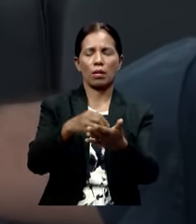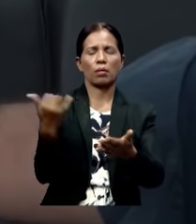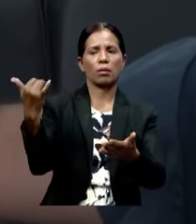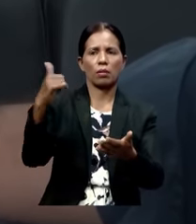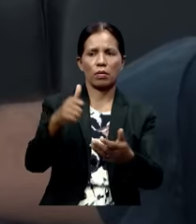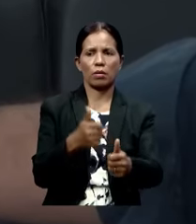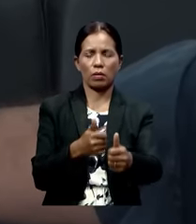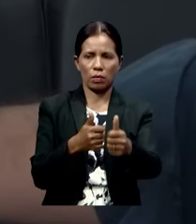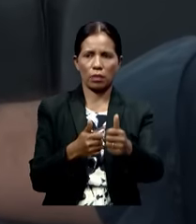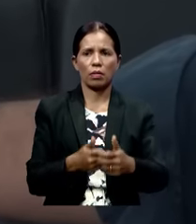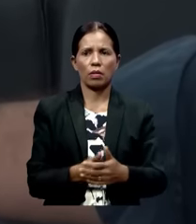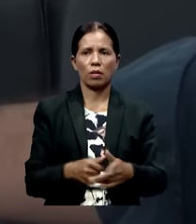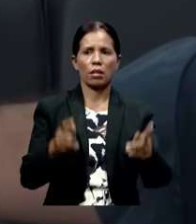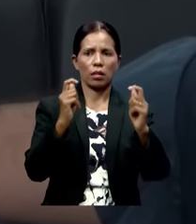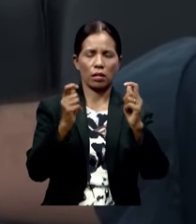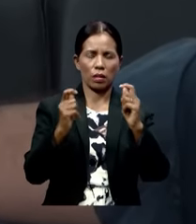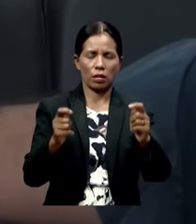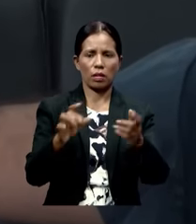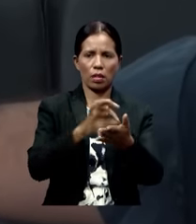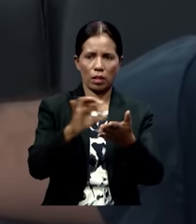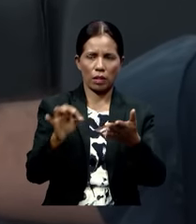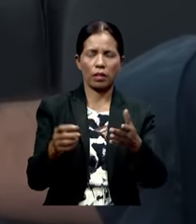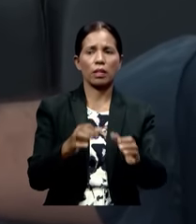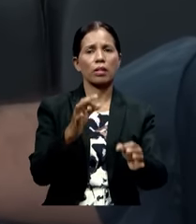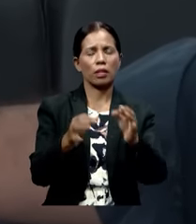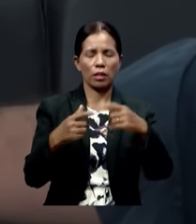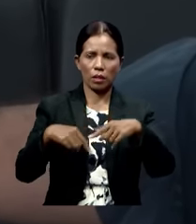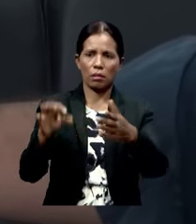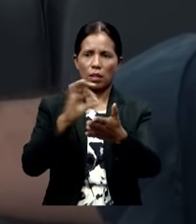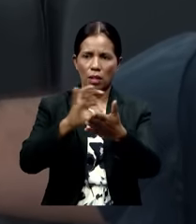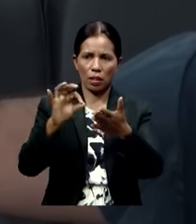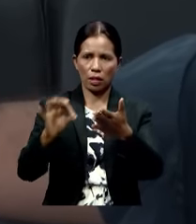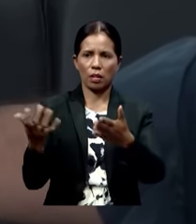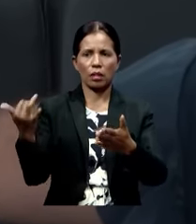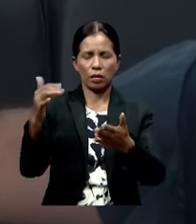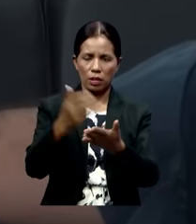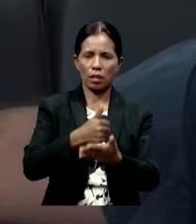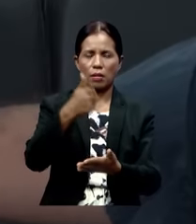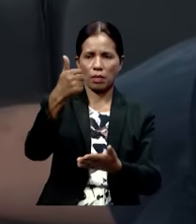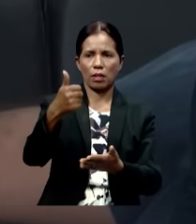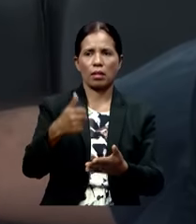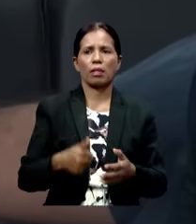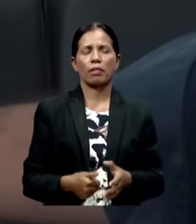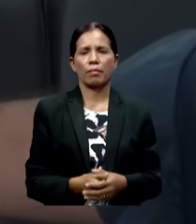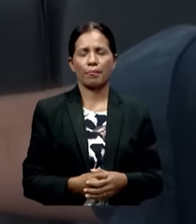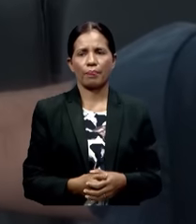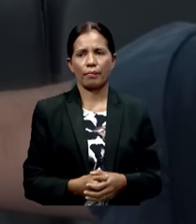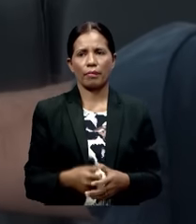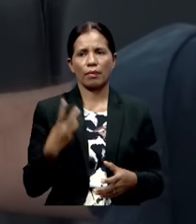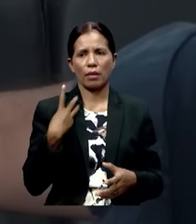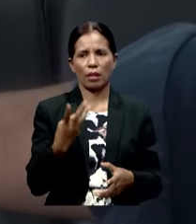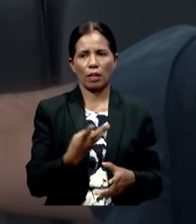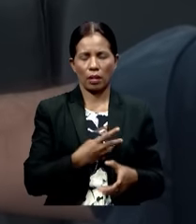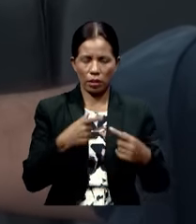batuirona teste escrita. Se bai escrita nema sira liona, antau ita